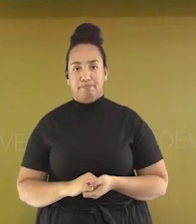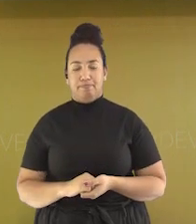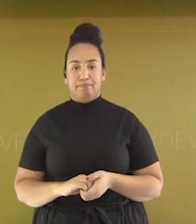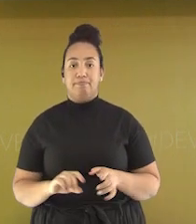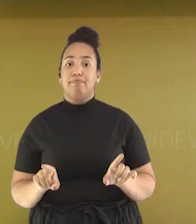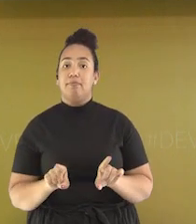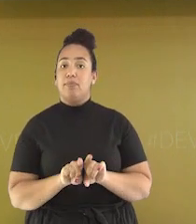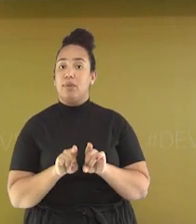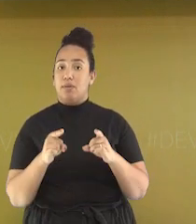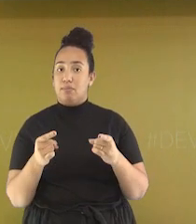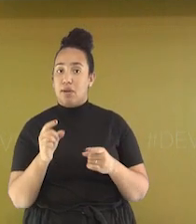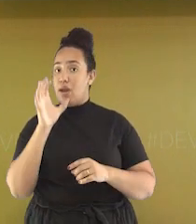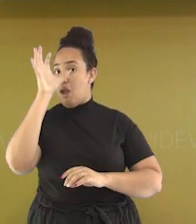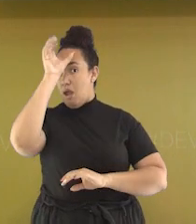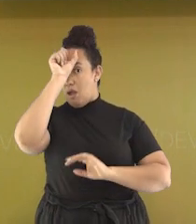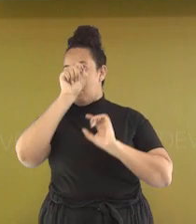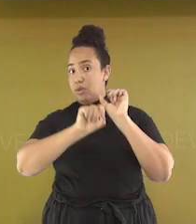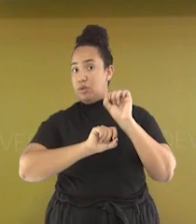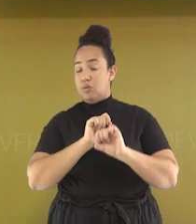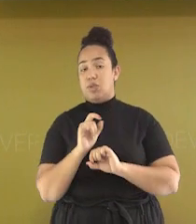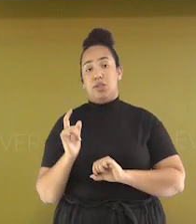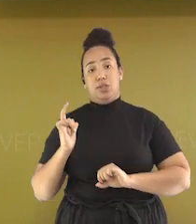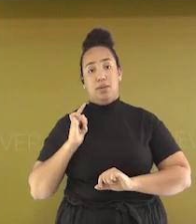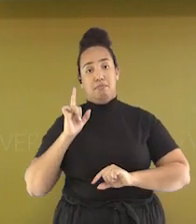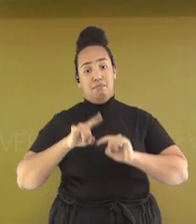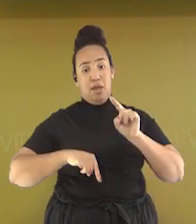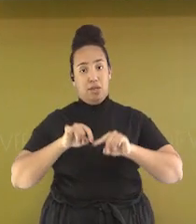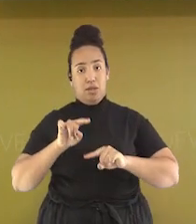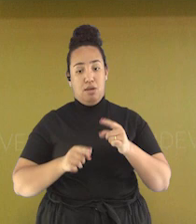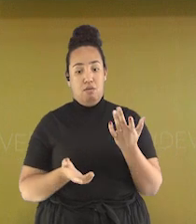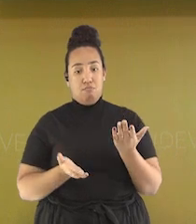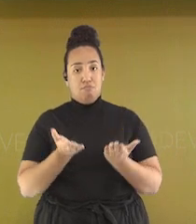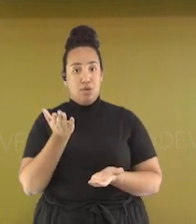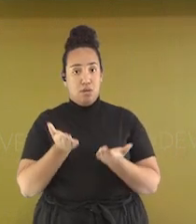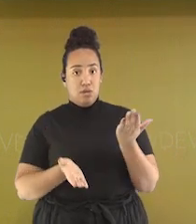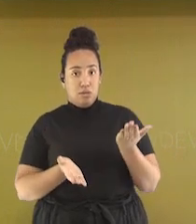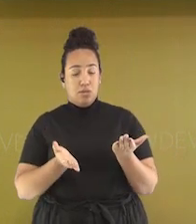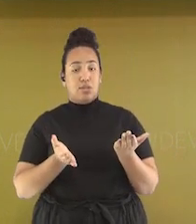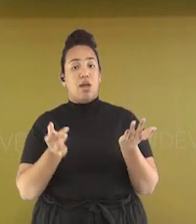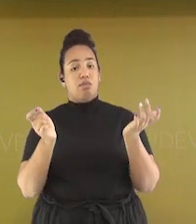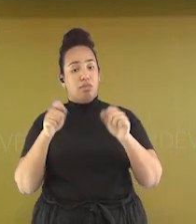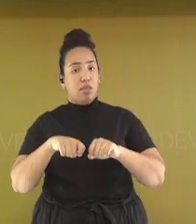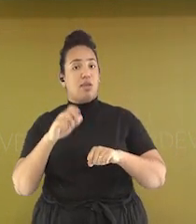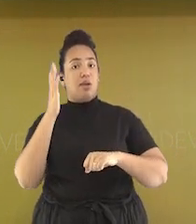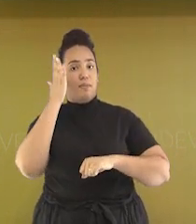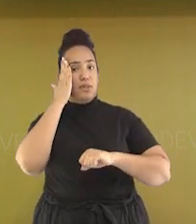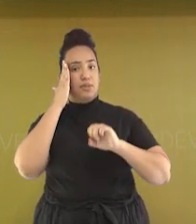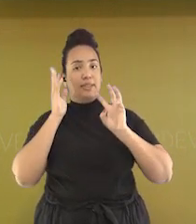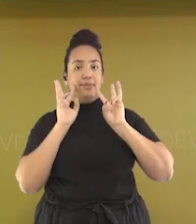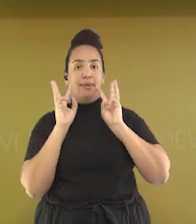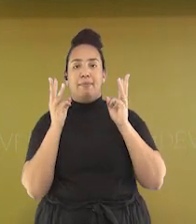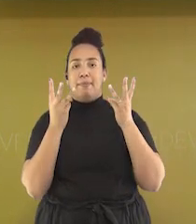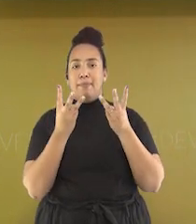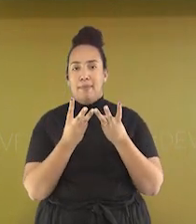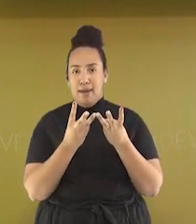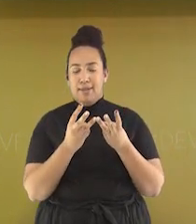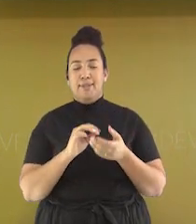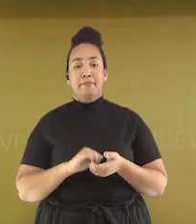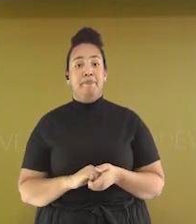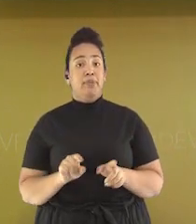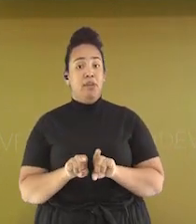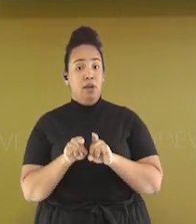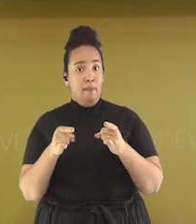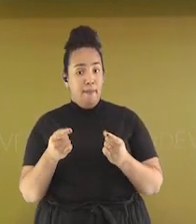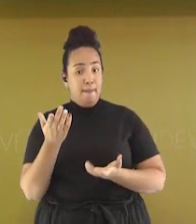corpo. Aprendemos também que a balança é um instrumento utilizado para medir a massa e